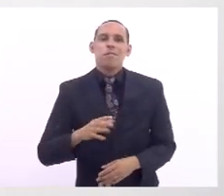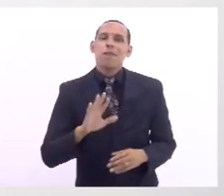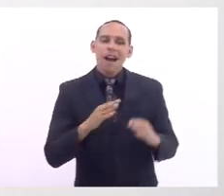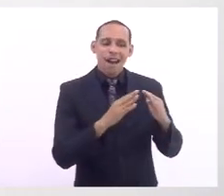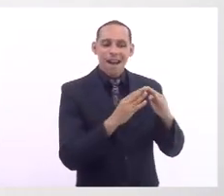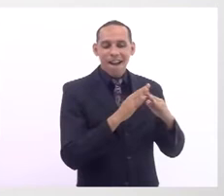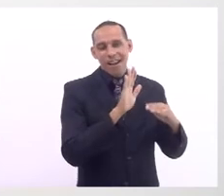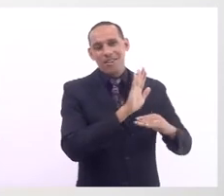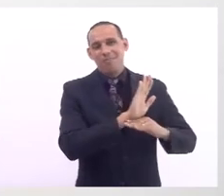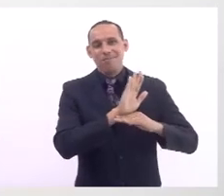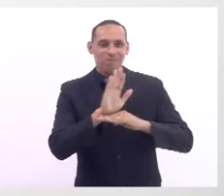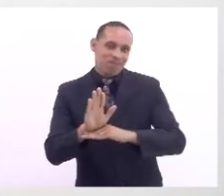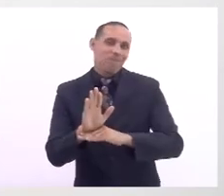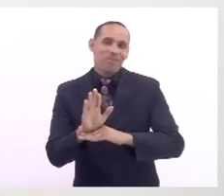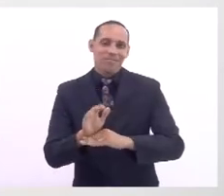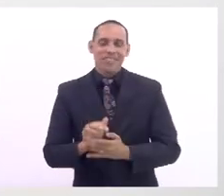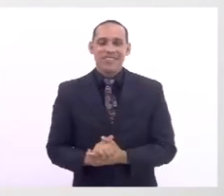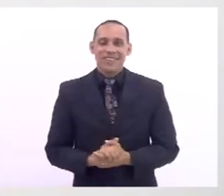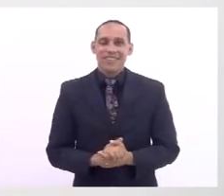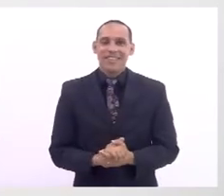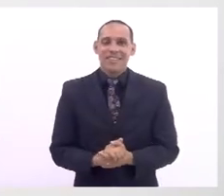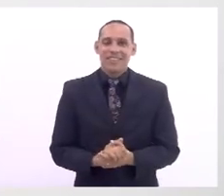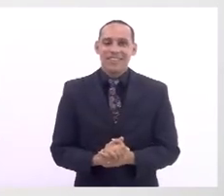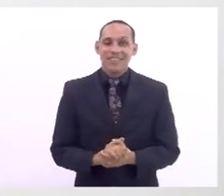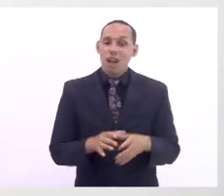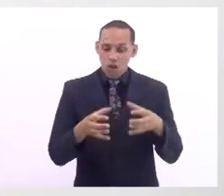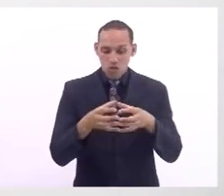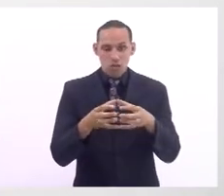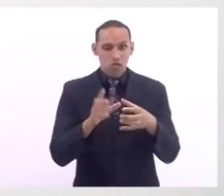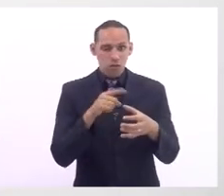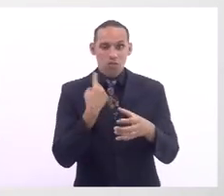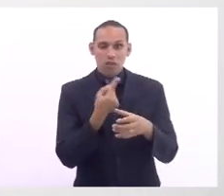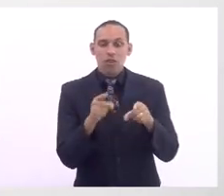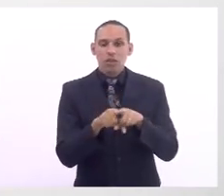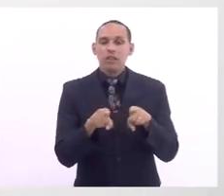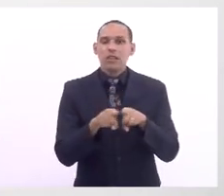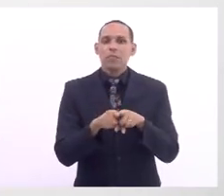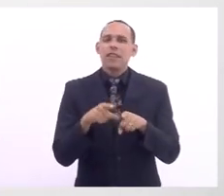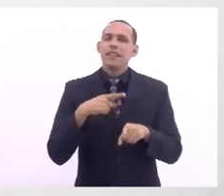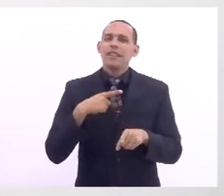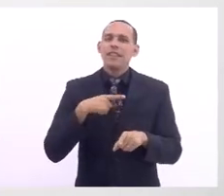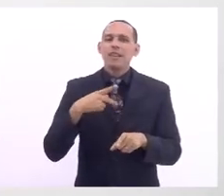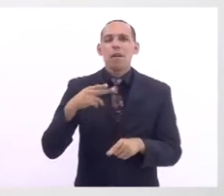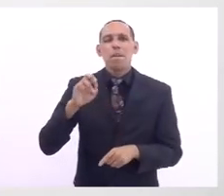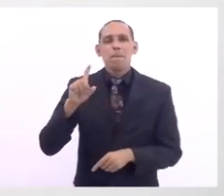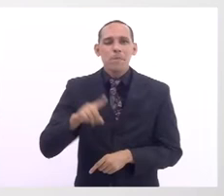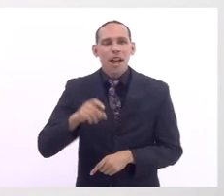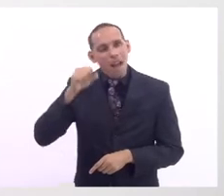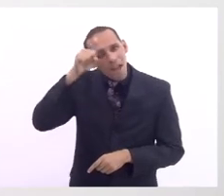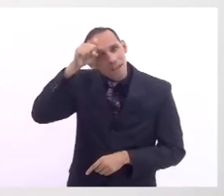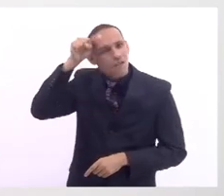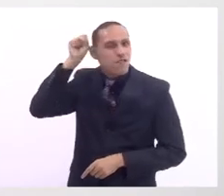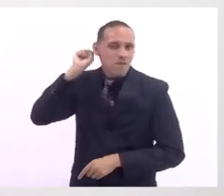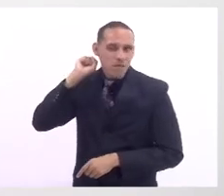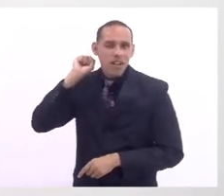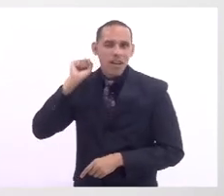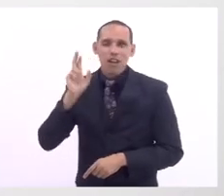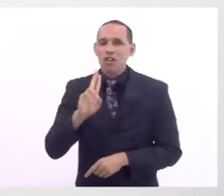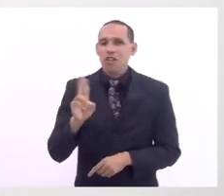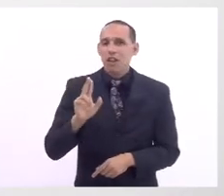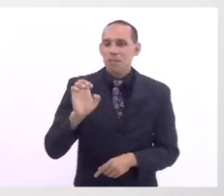estrutura e esse nosso mesmo coletivo tem um pré-vestibular chamado Esperança Garcia